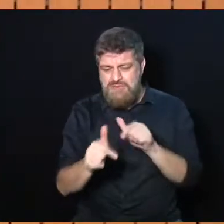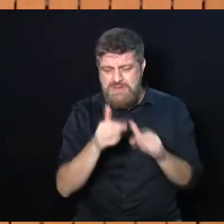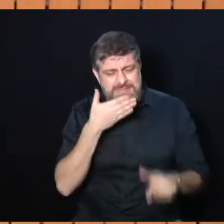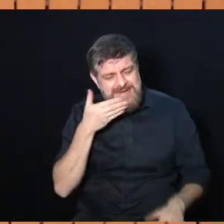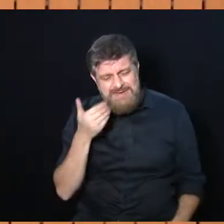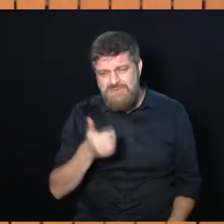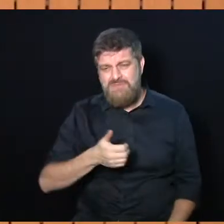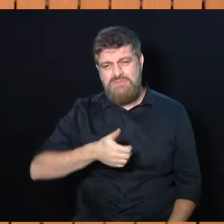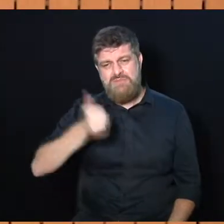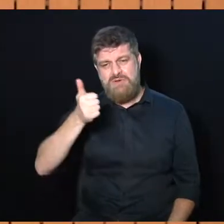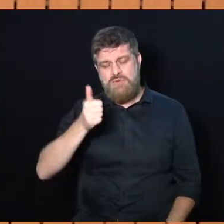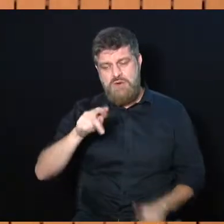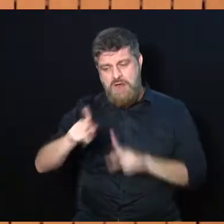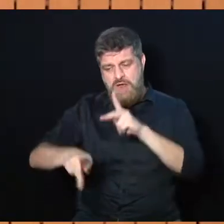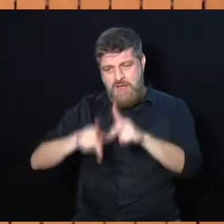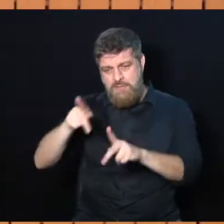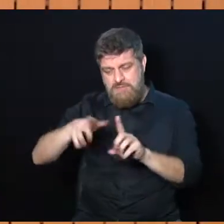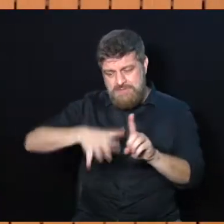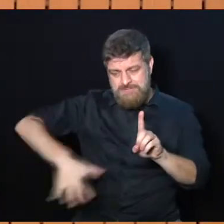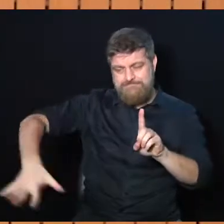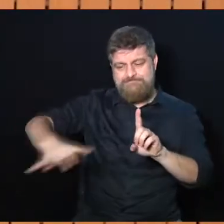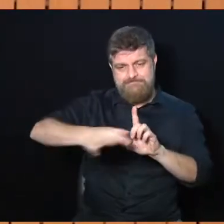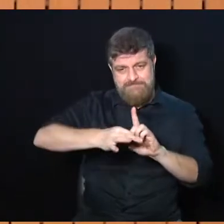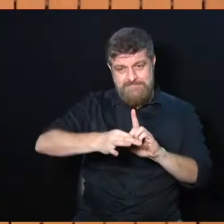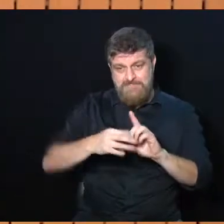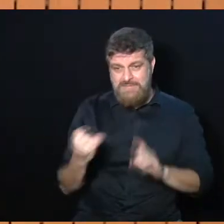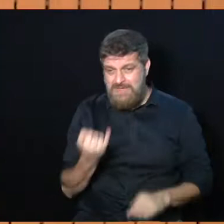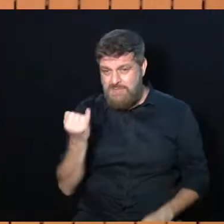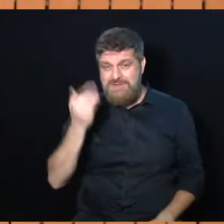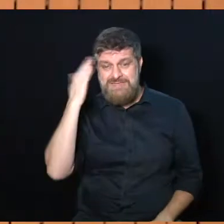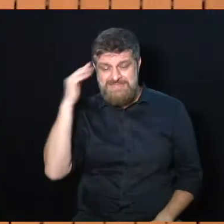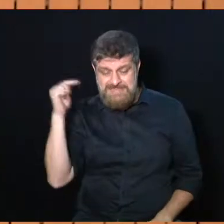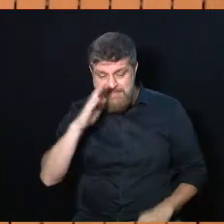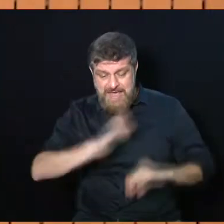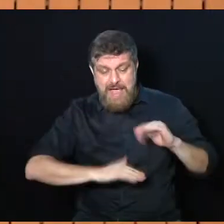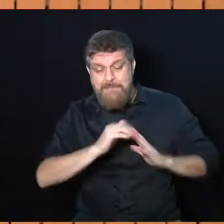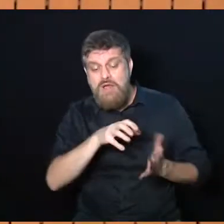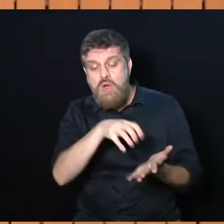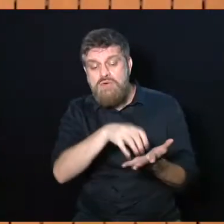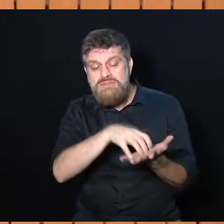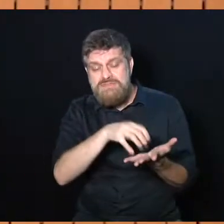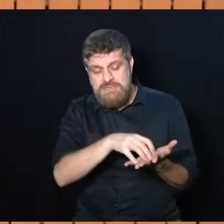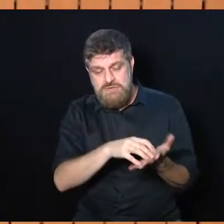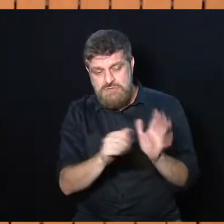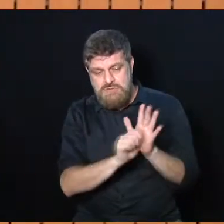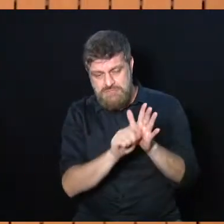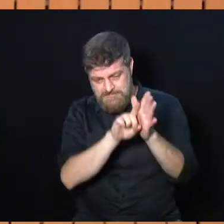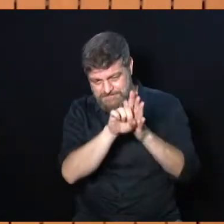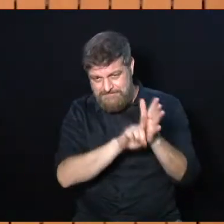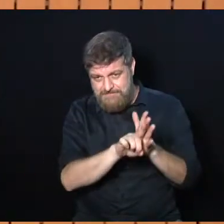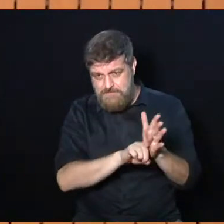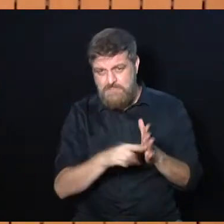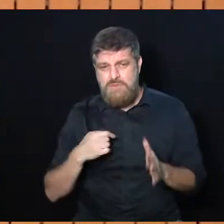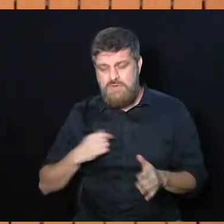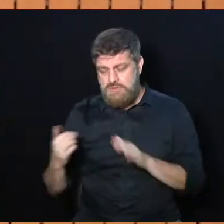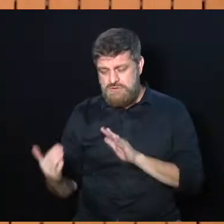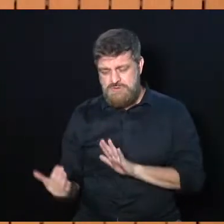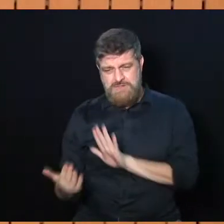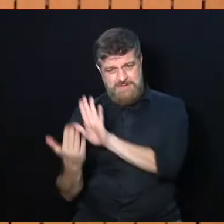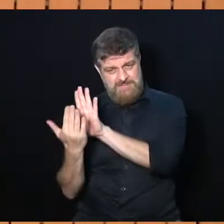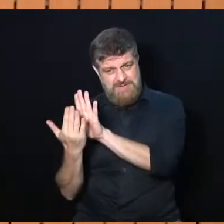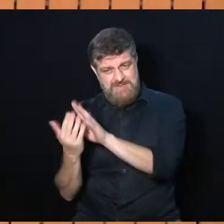para a população. Então, acho que é importante, essa é uma questão que inclusive, a gente tem enfrentado